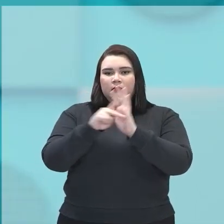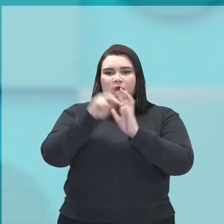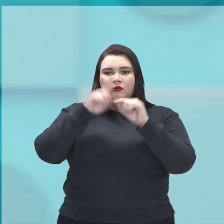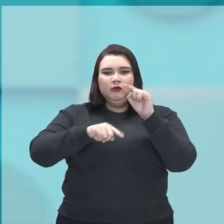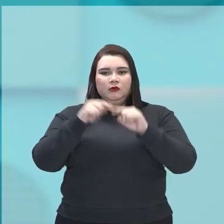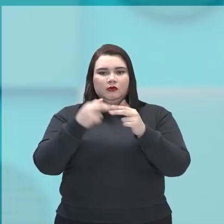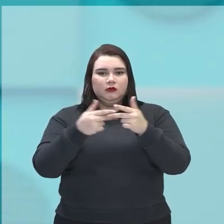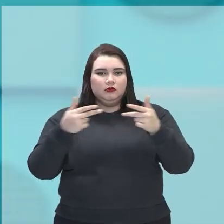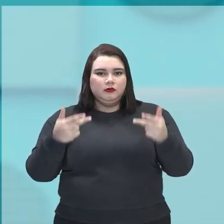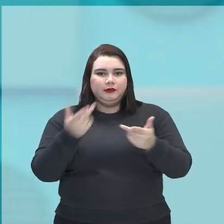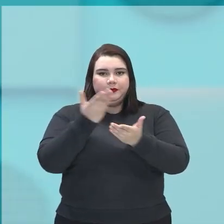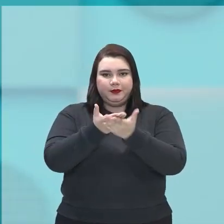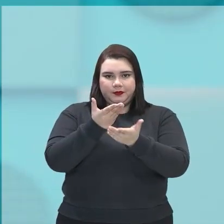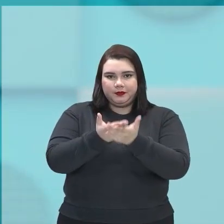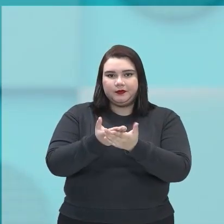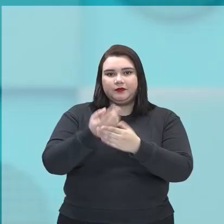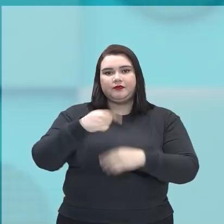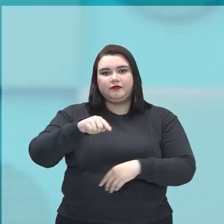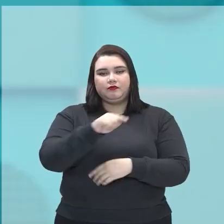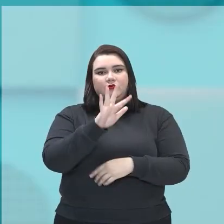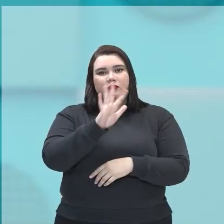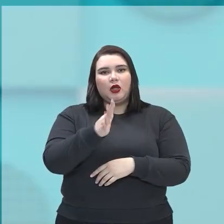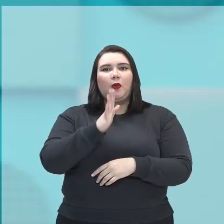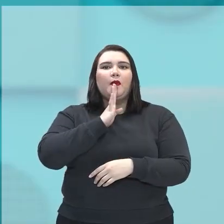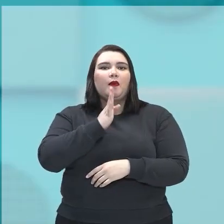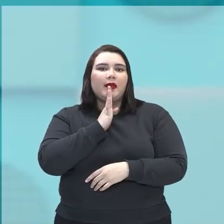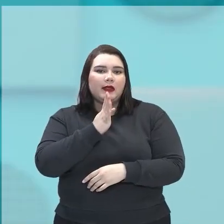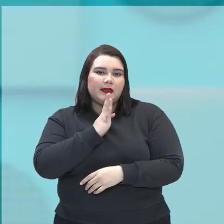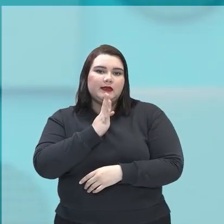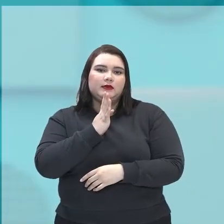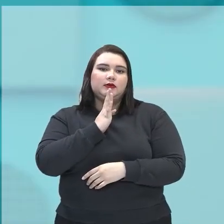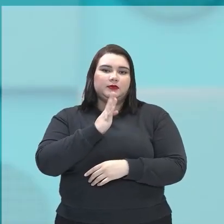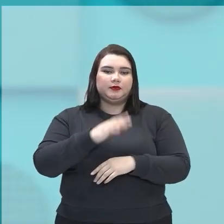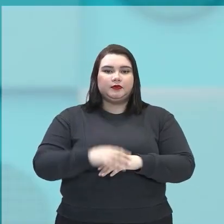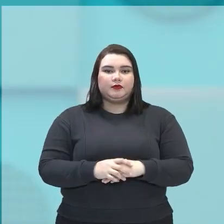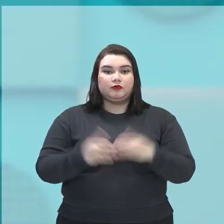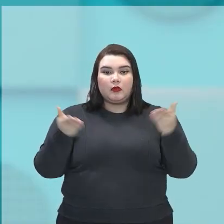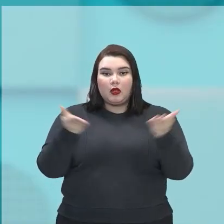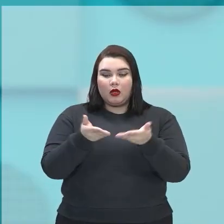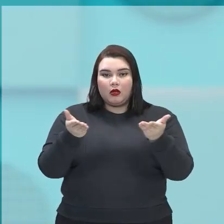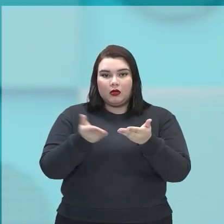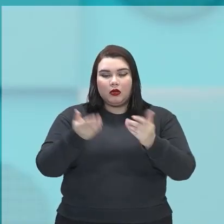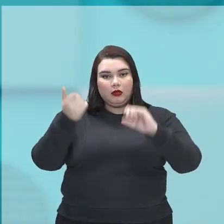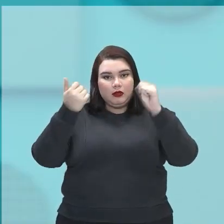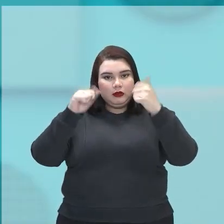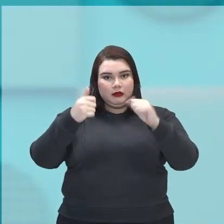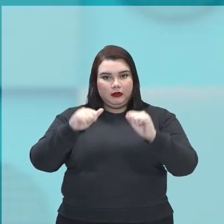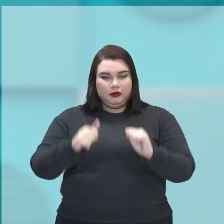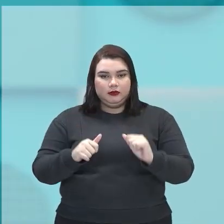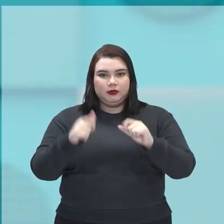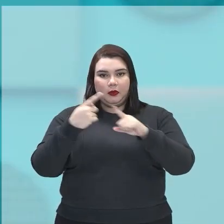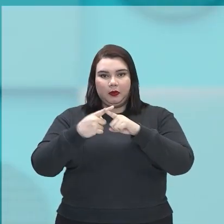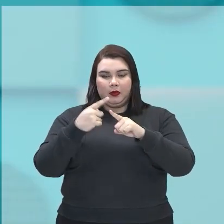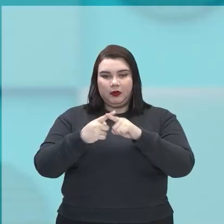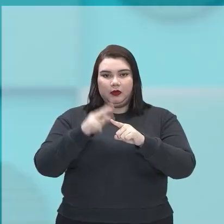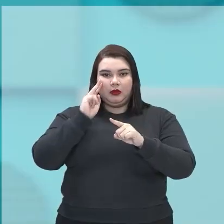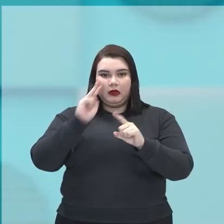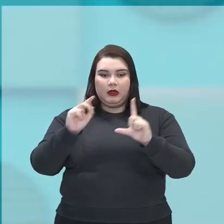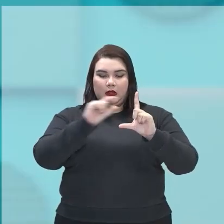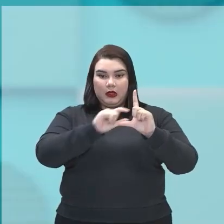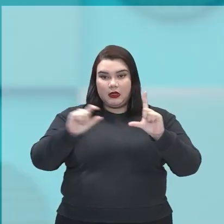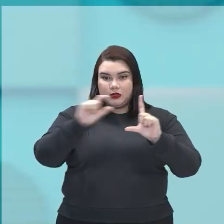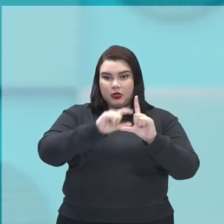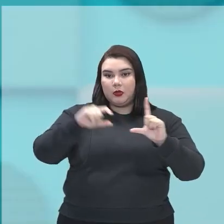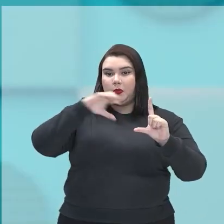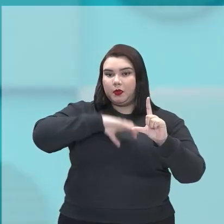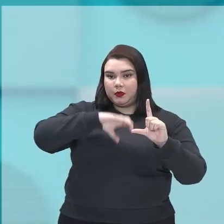Palavras que com certeza você já deve ter ouvido. E agora nós vamos analisar, porque vocês viram que a legenda estava em